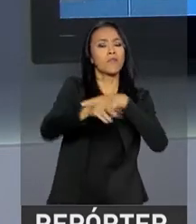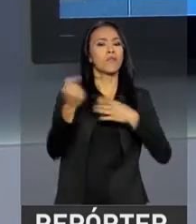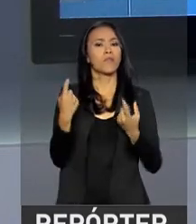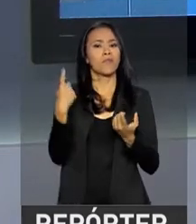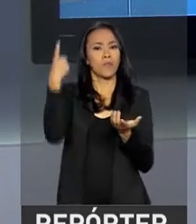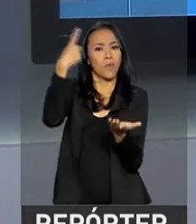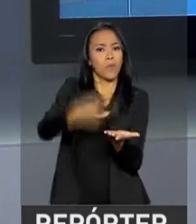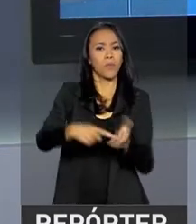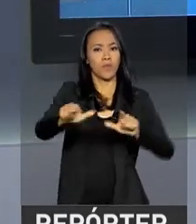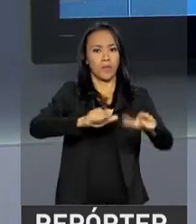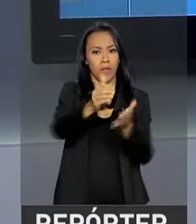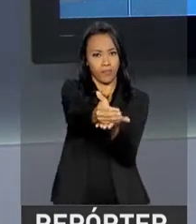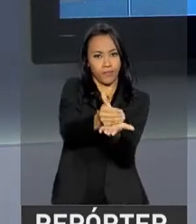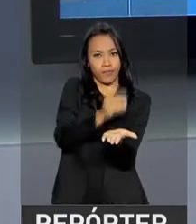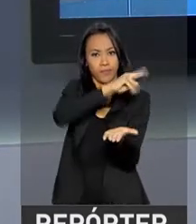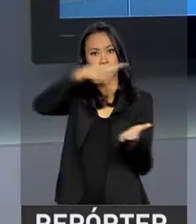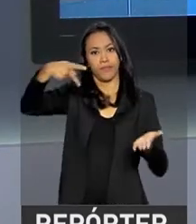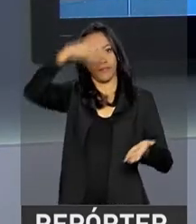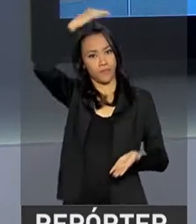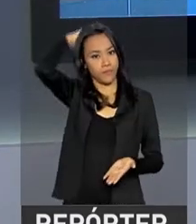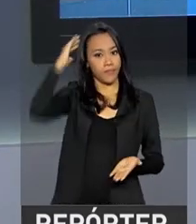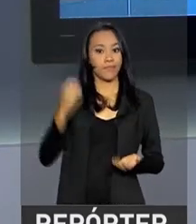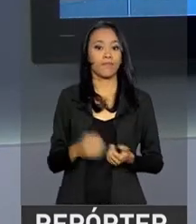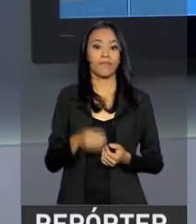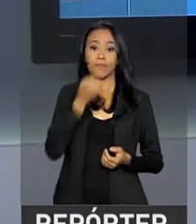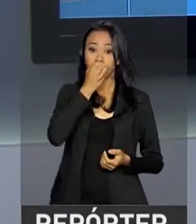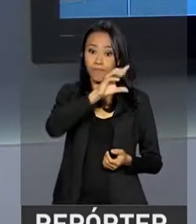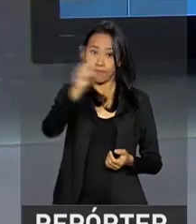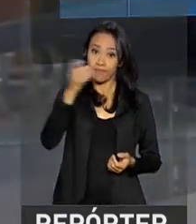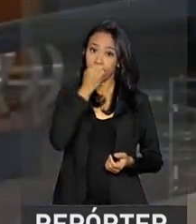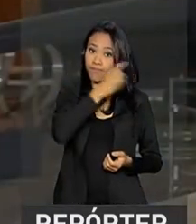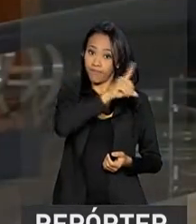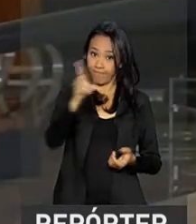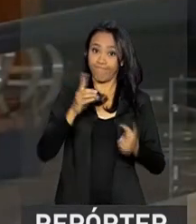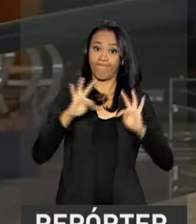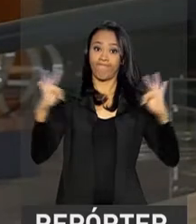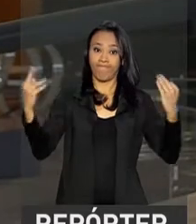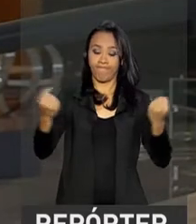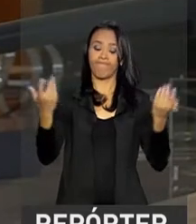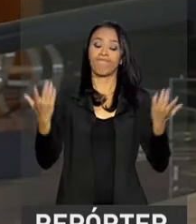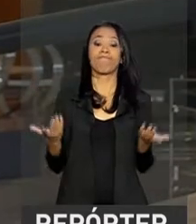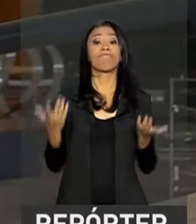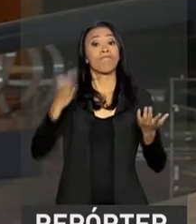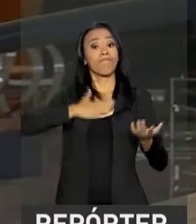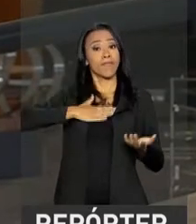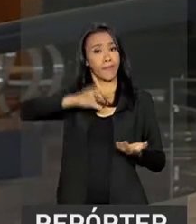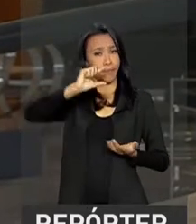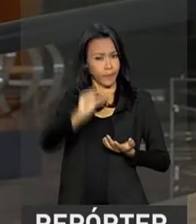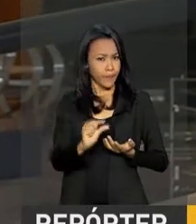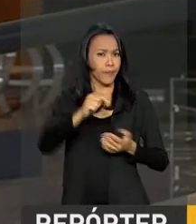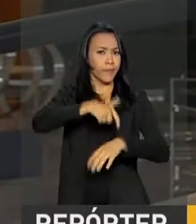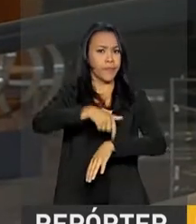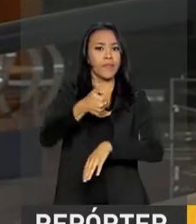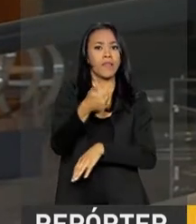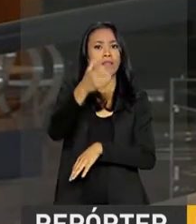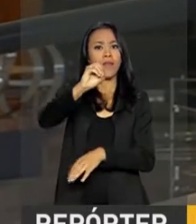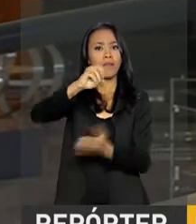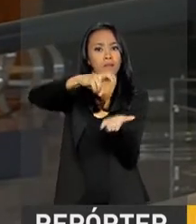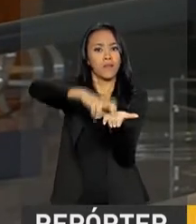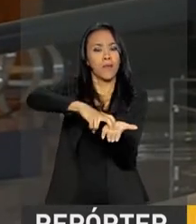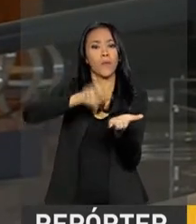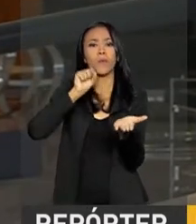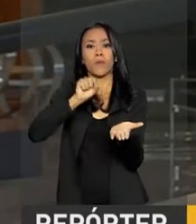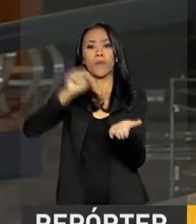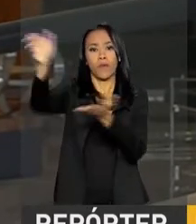temer bom dia nem bom dia carol bond a todos pois é carol daqui a pouco às 10 horas da manhã o presidente michel temer